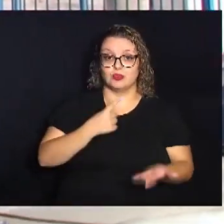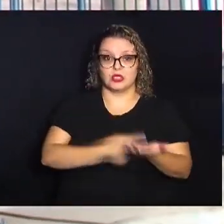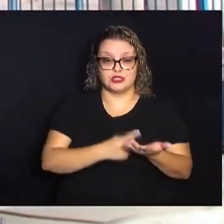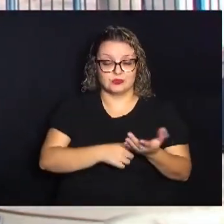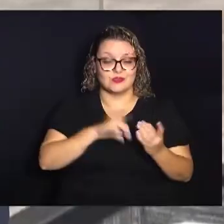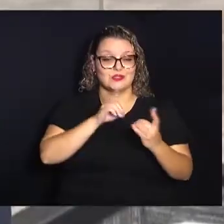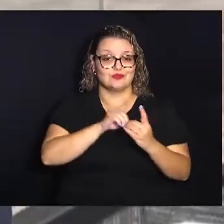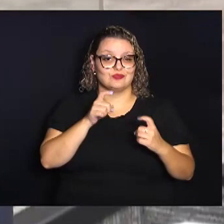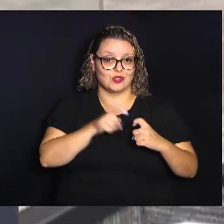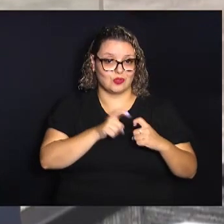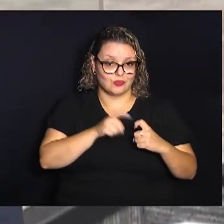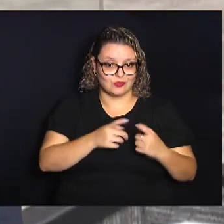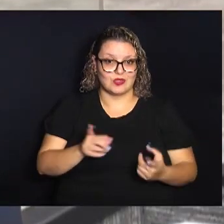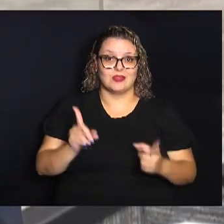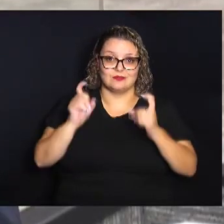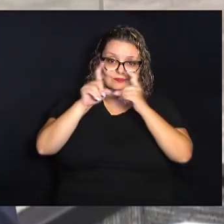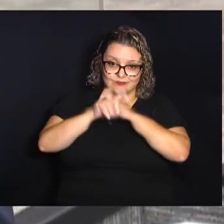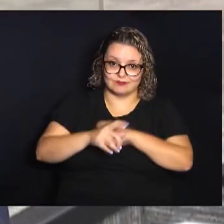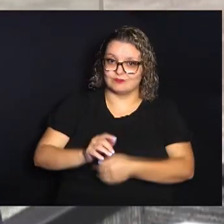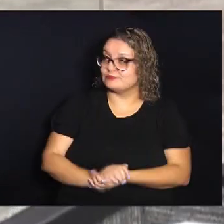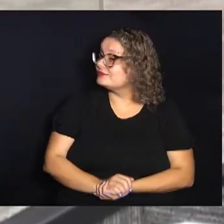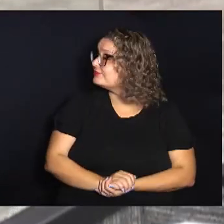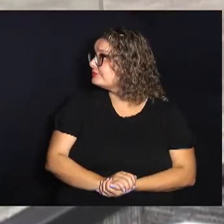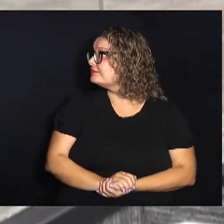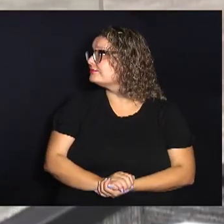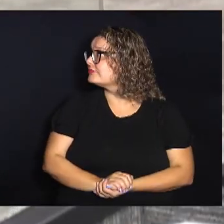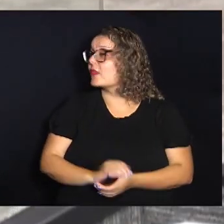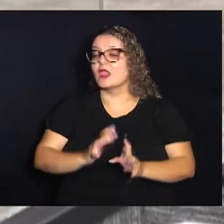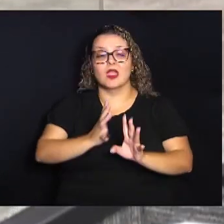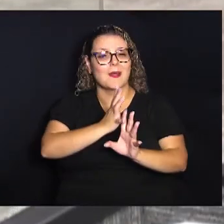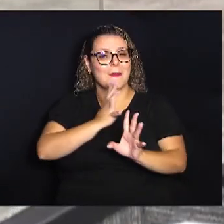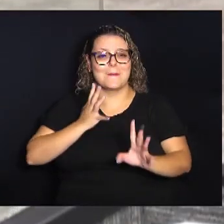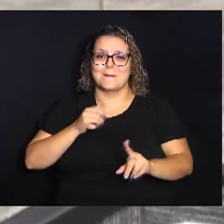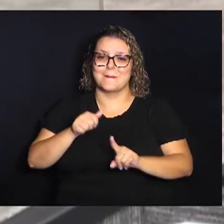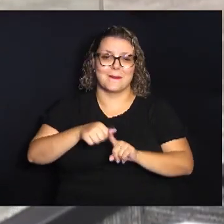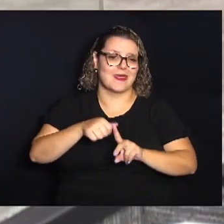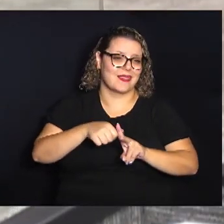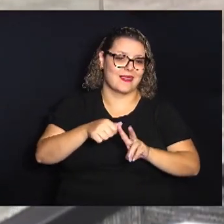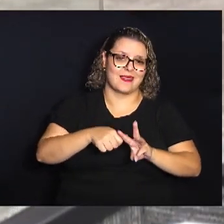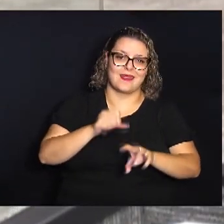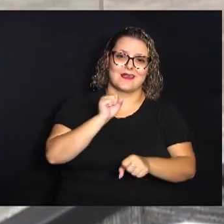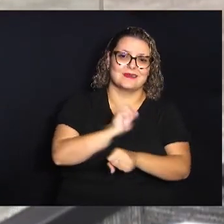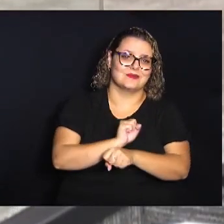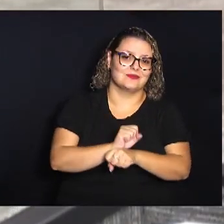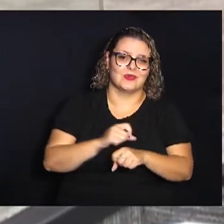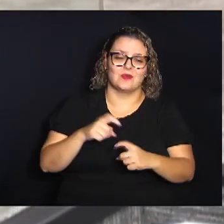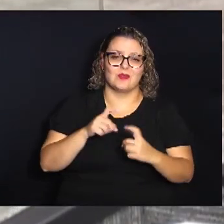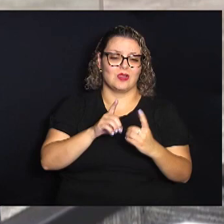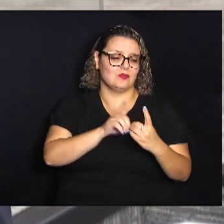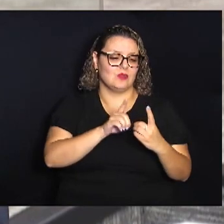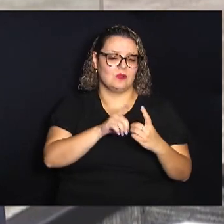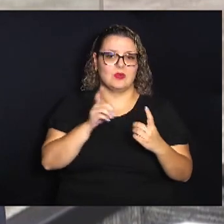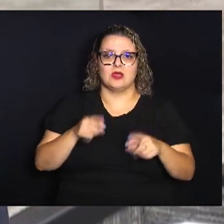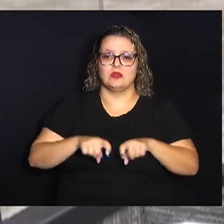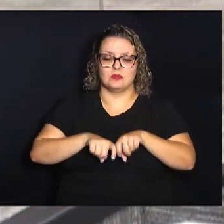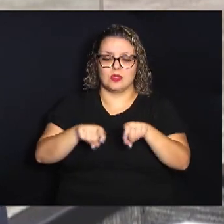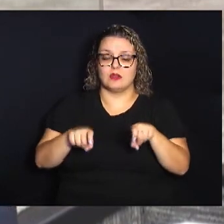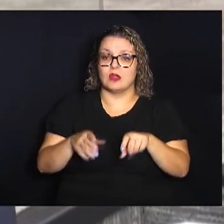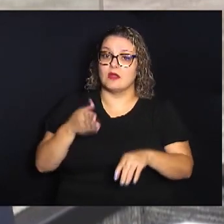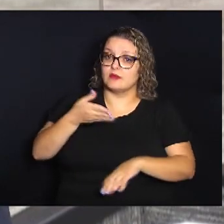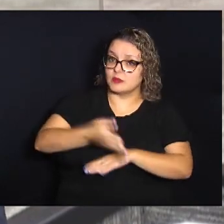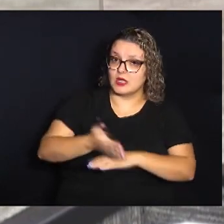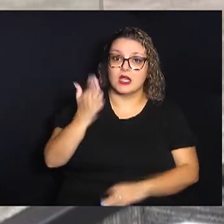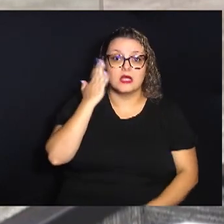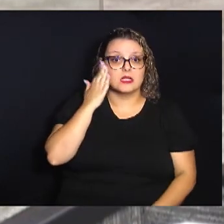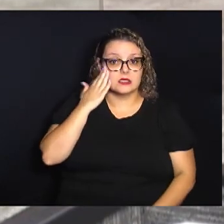pelo vereador. Estava tendo fila de meses, por exemplo, uma consulta ginecológica, fomos lá entender o porquê,